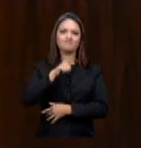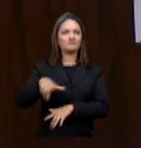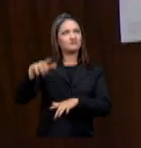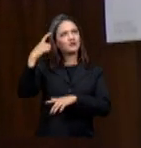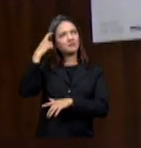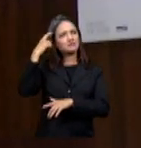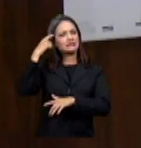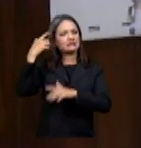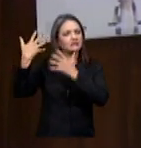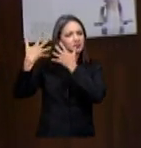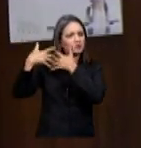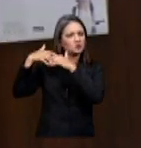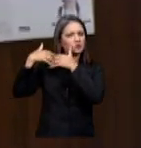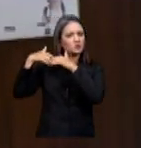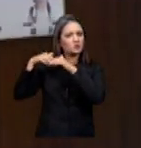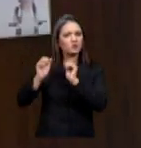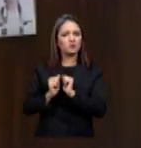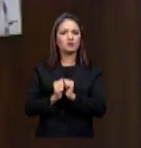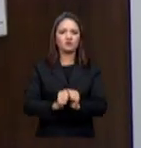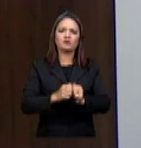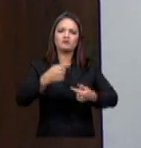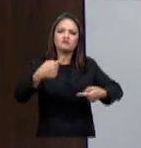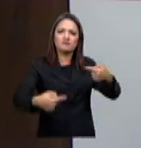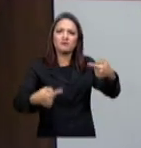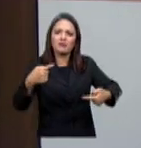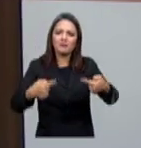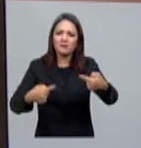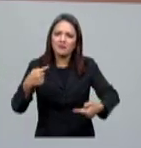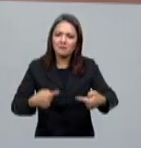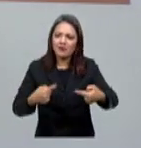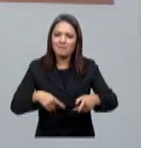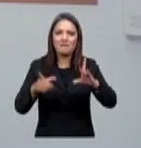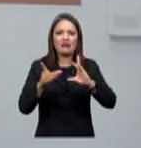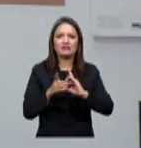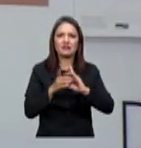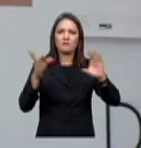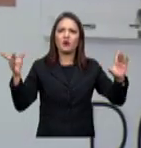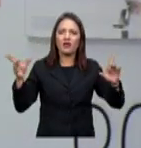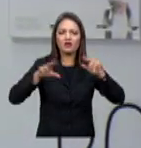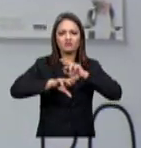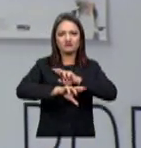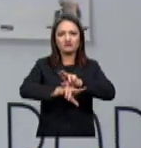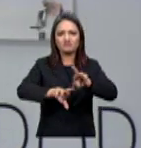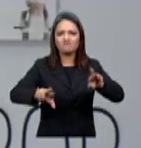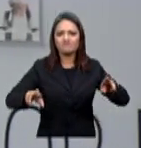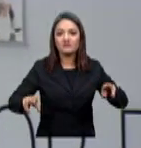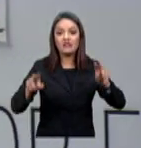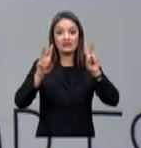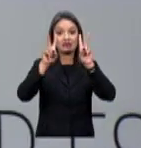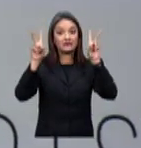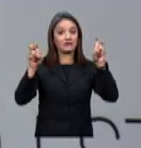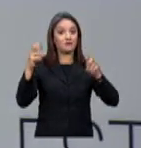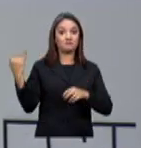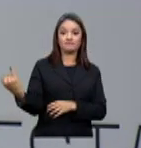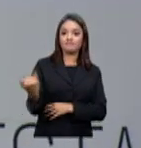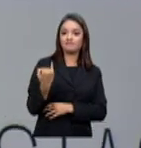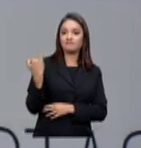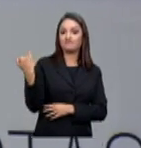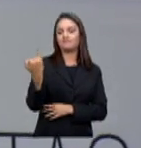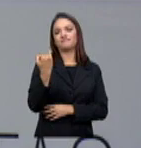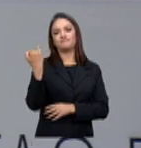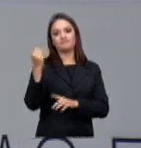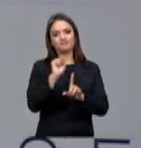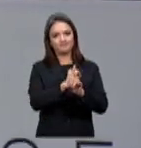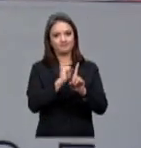em debate plural e democrático sobre temas sobre temas cruciais da